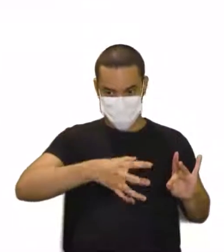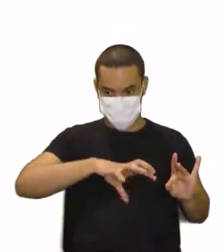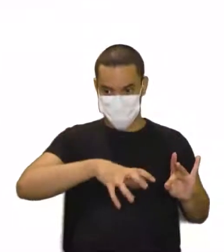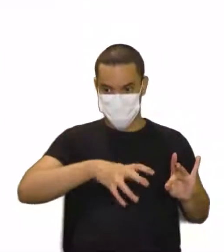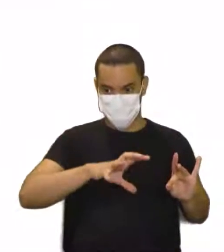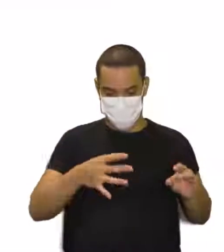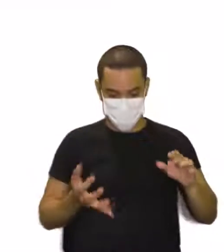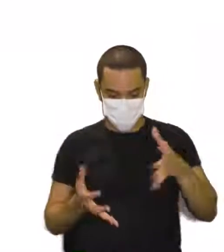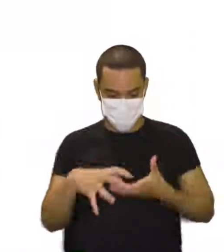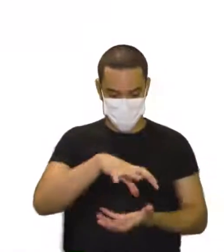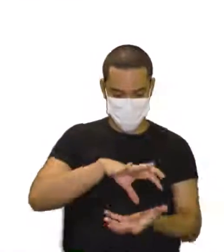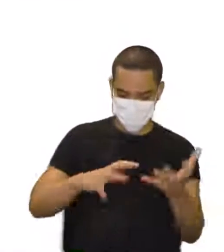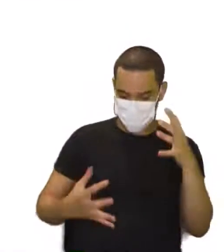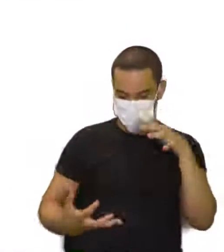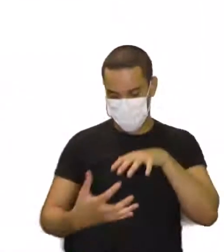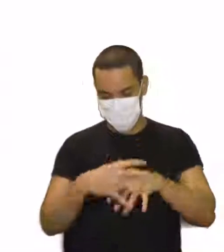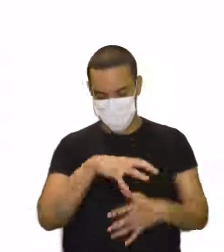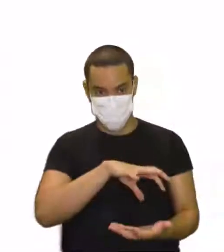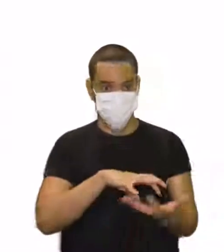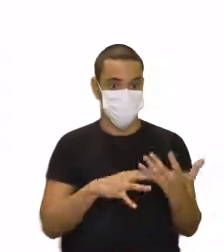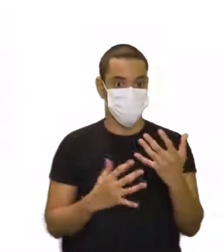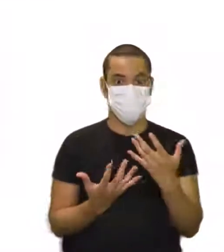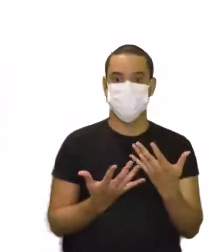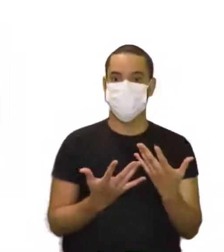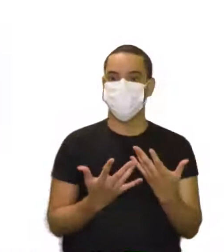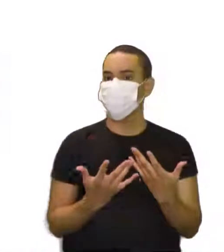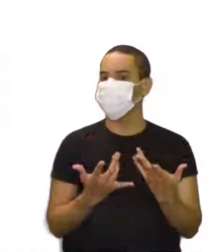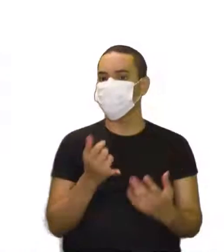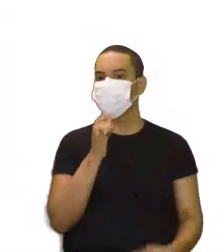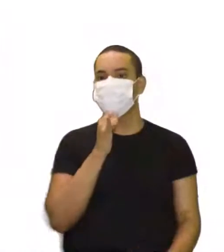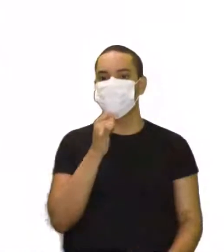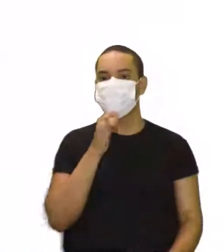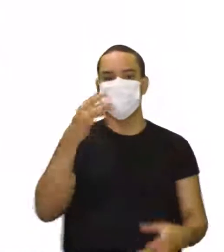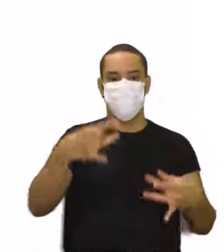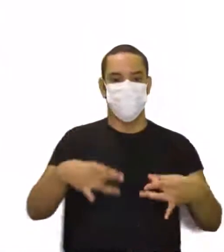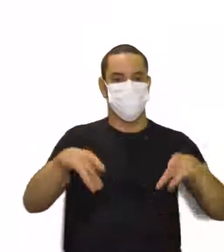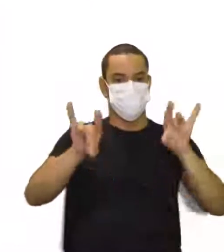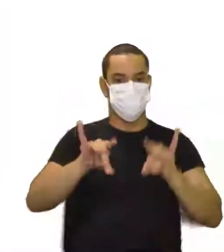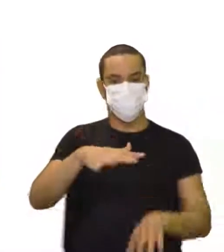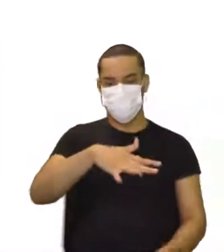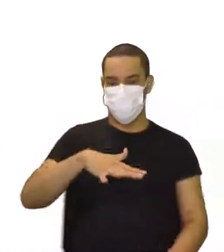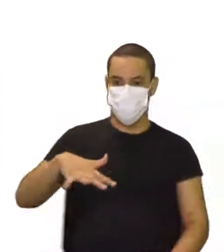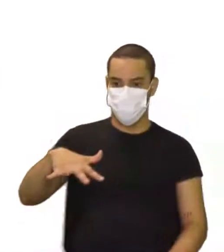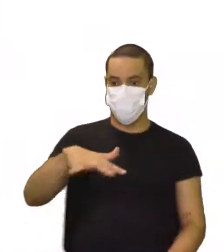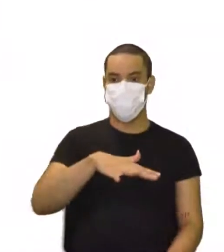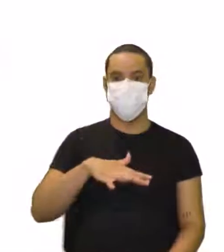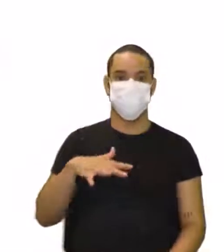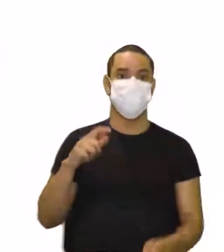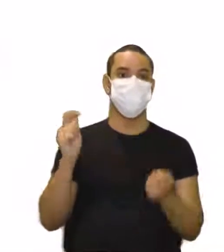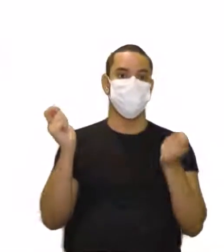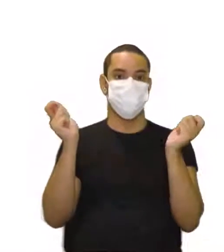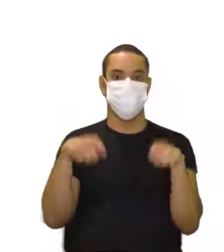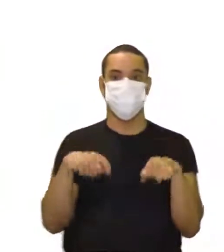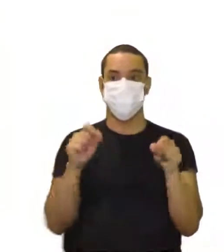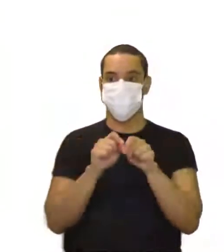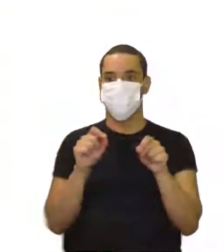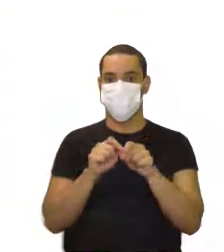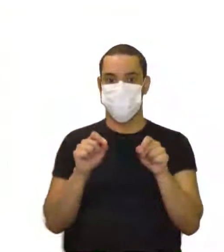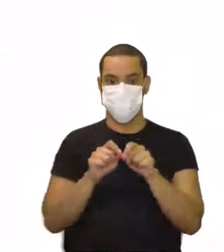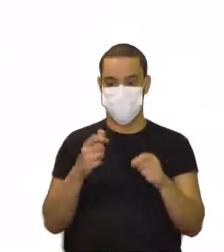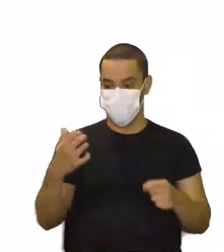Produzindo no tecido do espaço, vamos dizer assim, como se fosse algo que ele pudesse moldar.